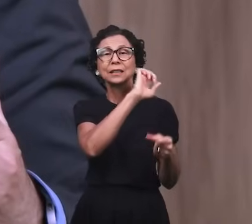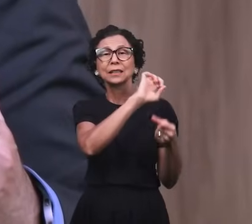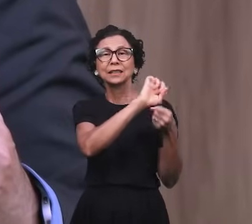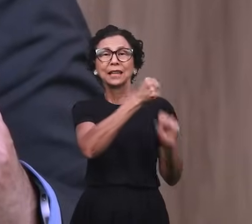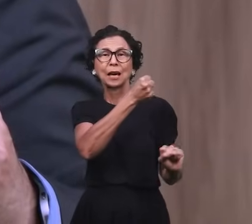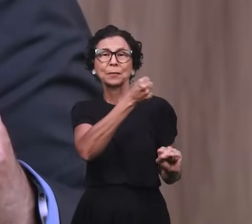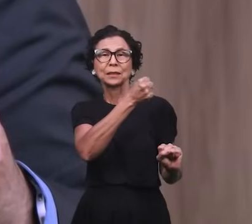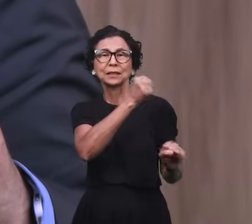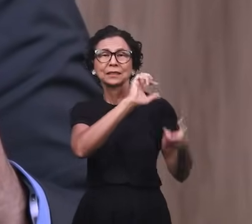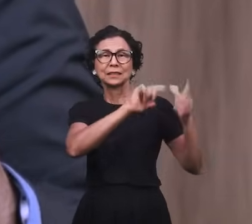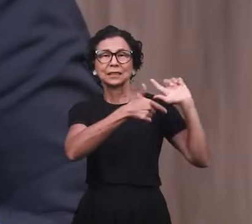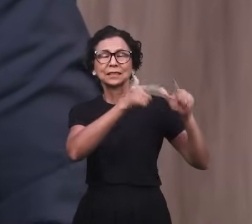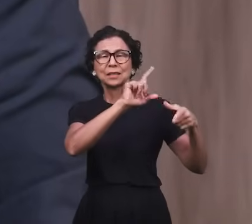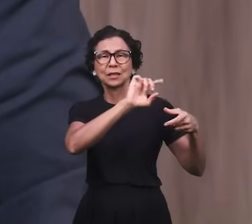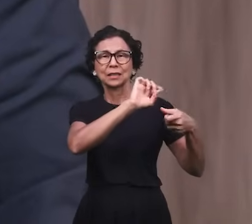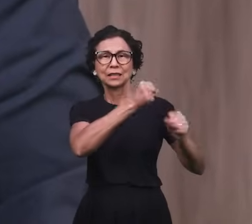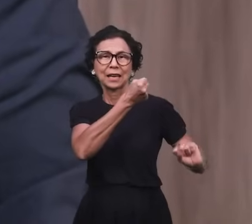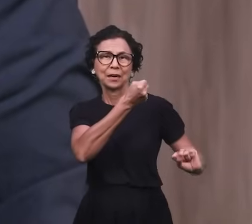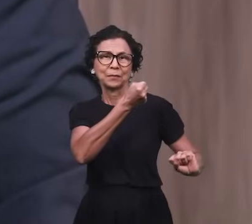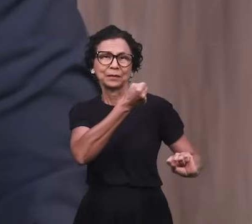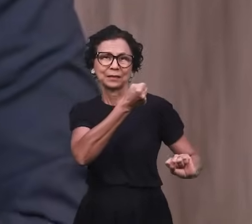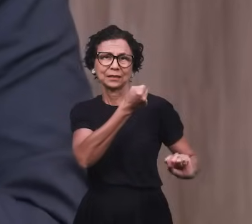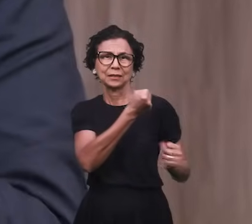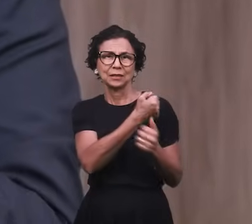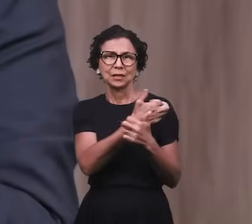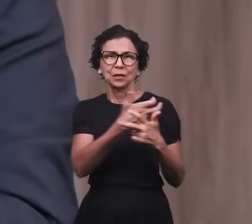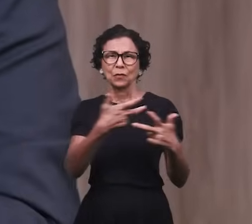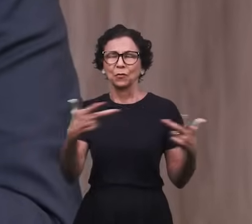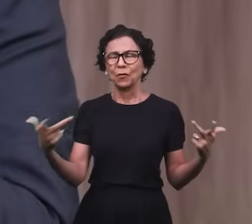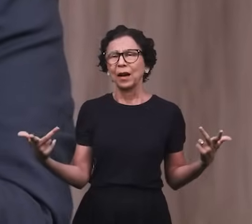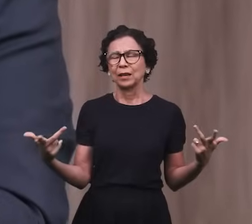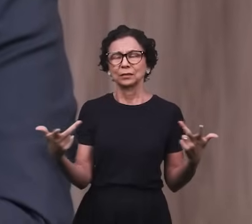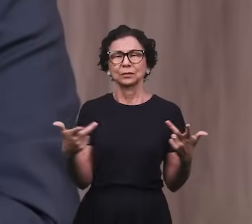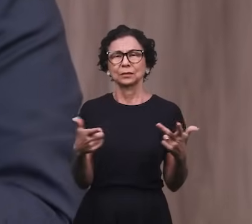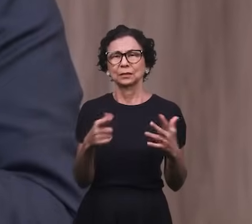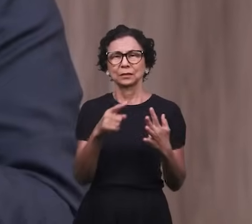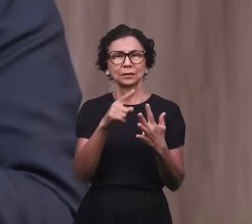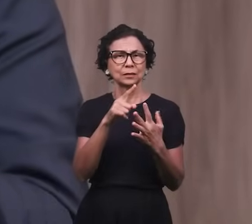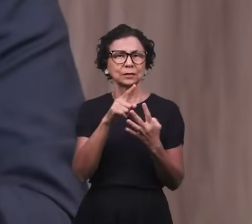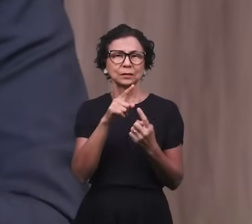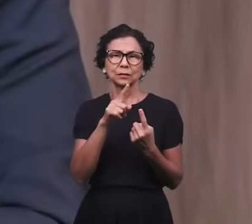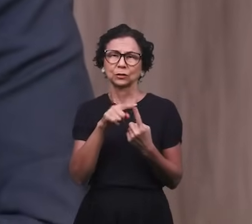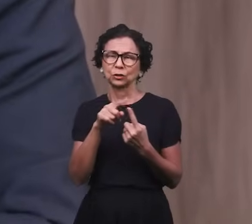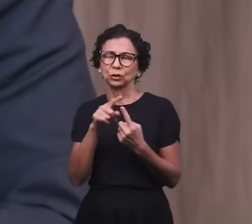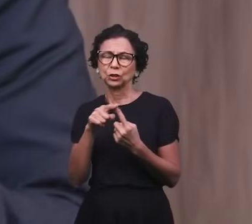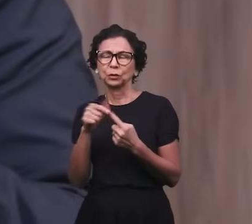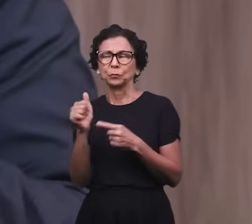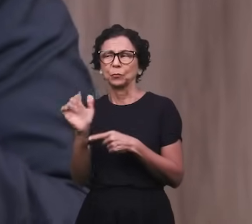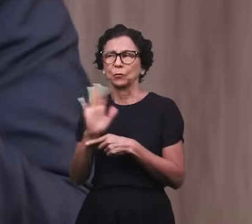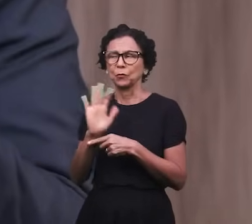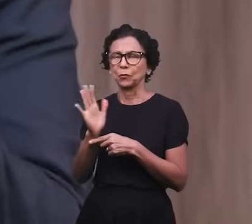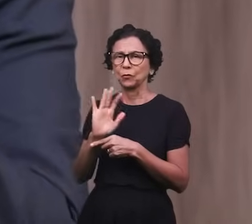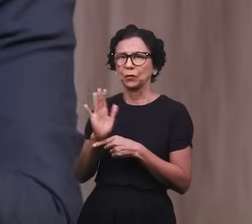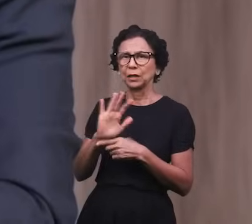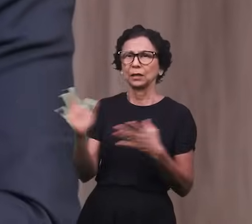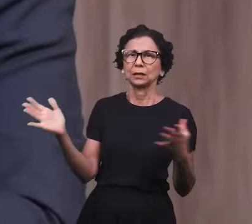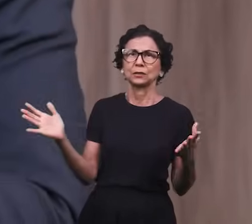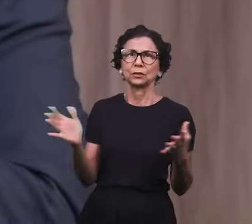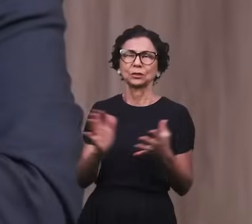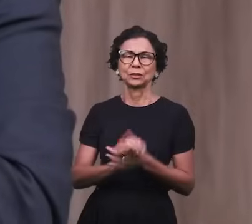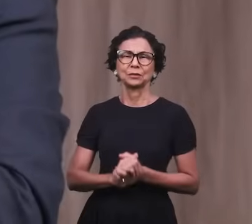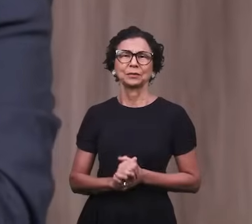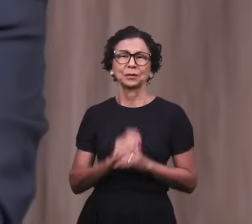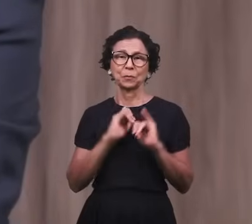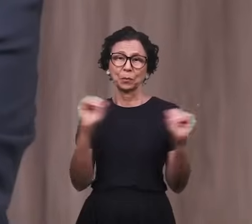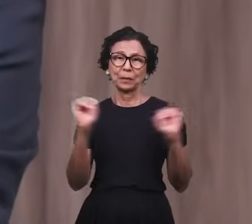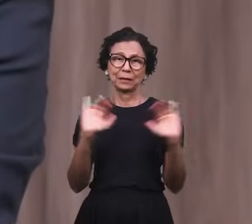tradição, né? Então, aí surgiram os streamings, né? Serviços de streaming. Uhum. Então, a Prime Video, Netflix, sem